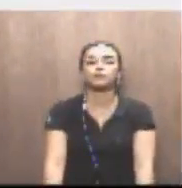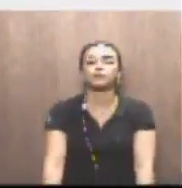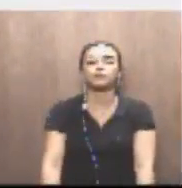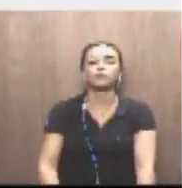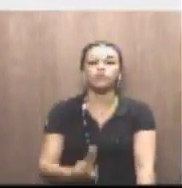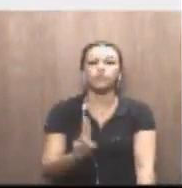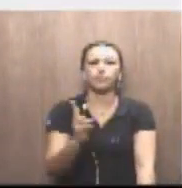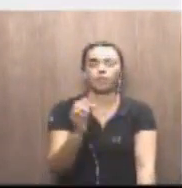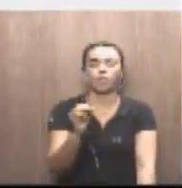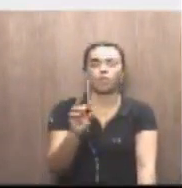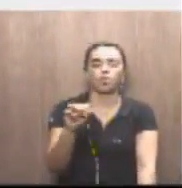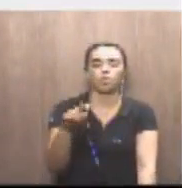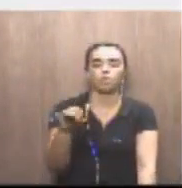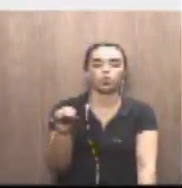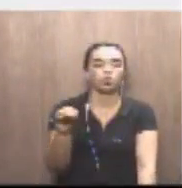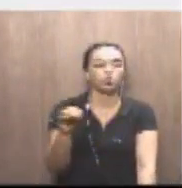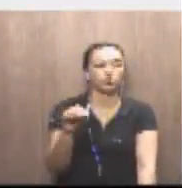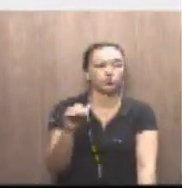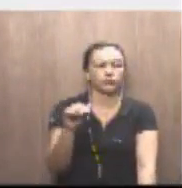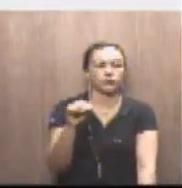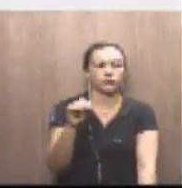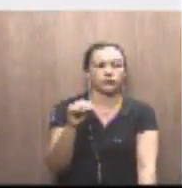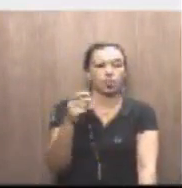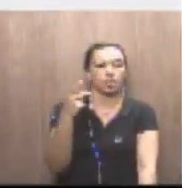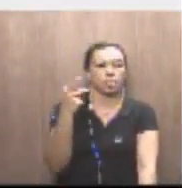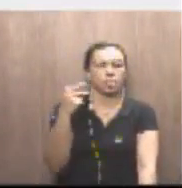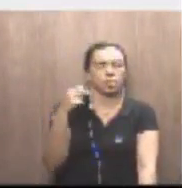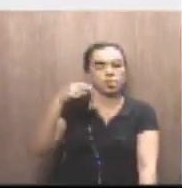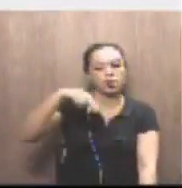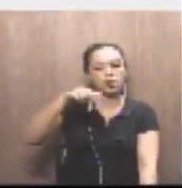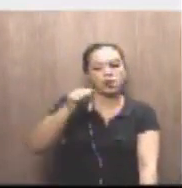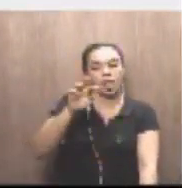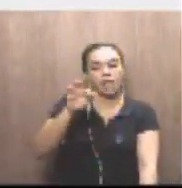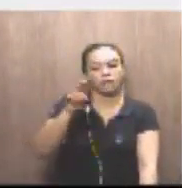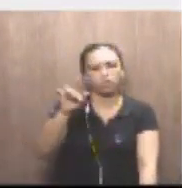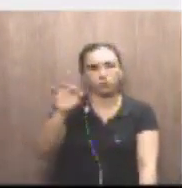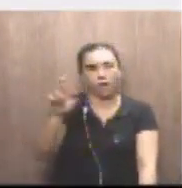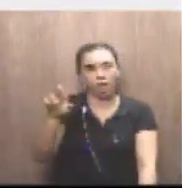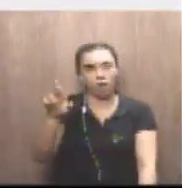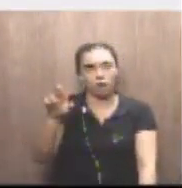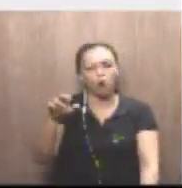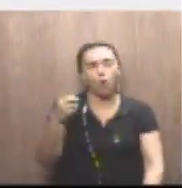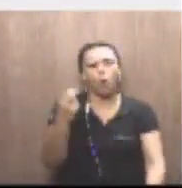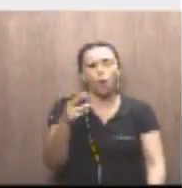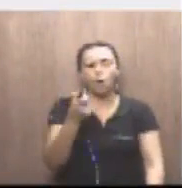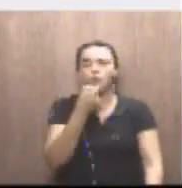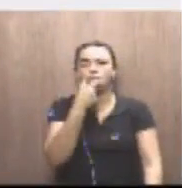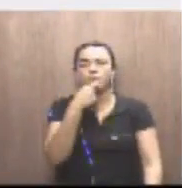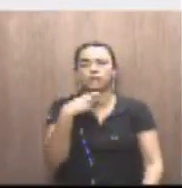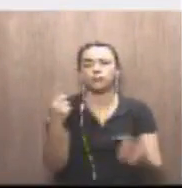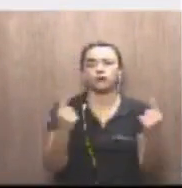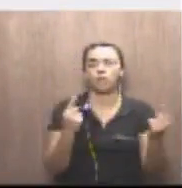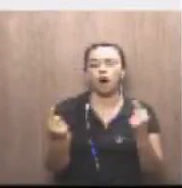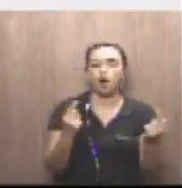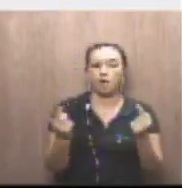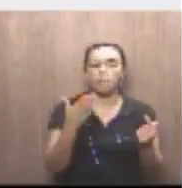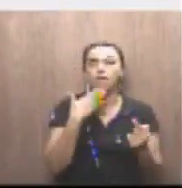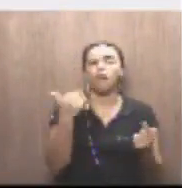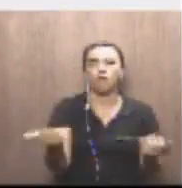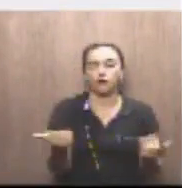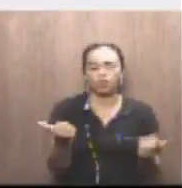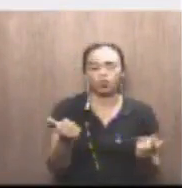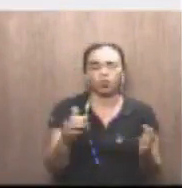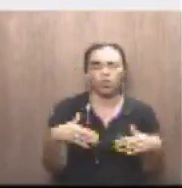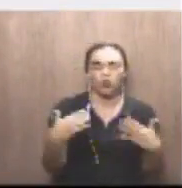Hormônios naturais versus hormônios sintéticos. Quando é administrada a ocitocina sintética a uma mulher durante o trabalho de